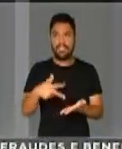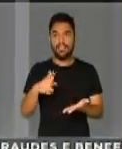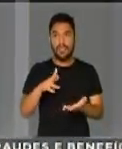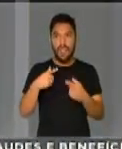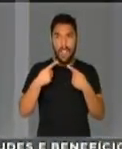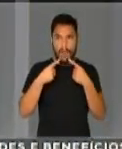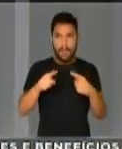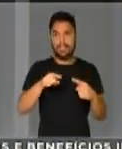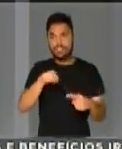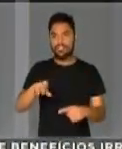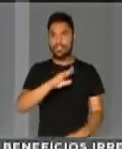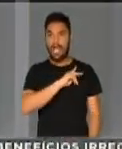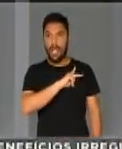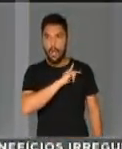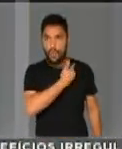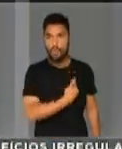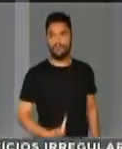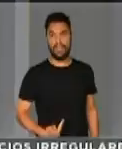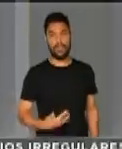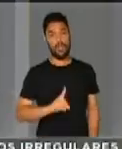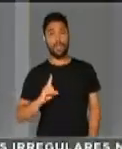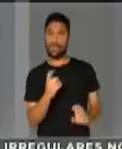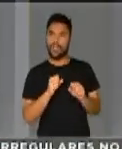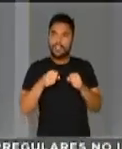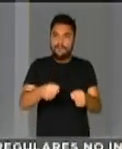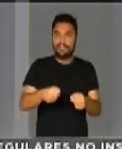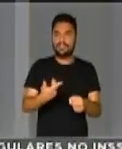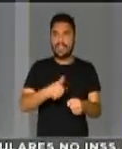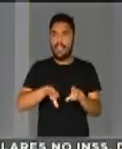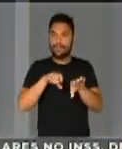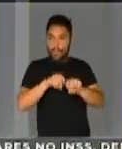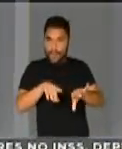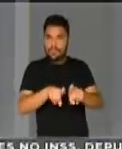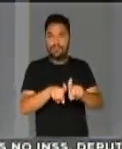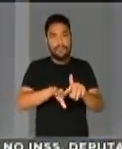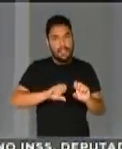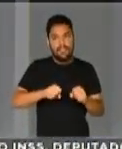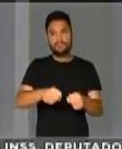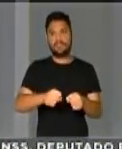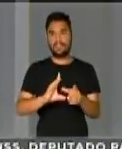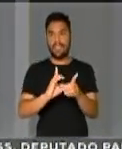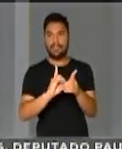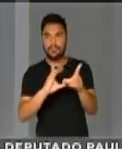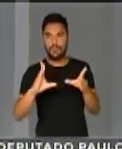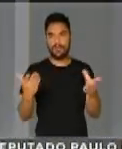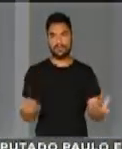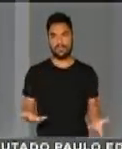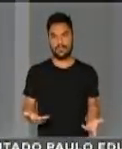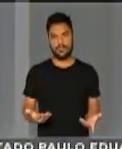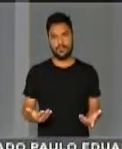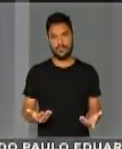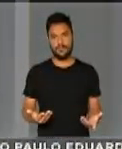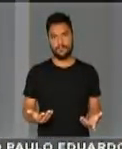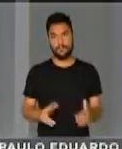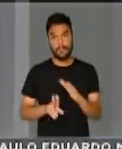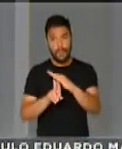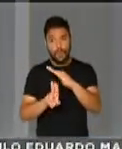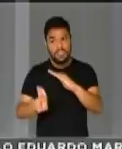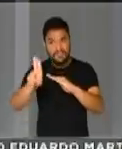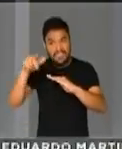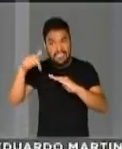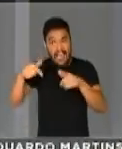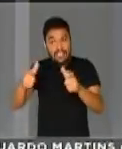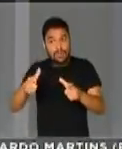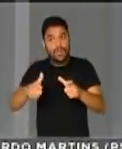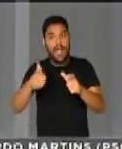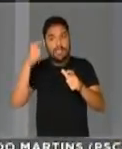do governo, porque defender a educação nesse momento é defender a democracia. É inaceitável. O lugar da universidade é um lugar de